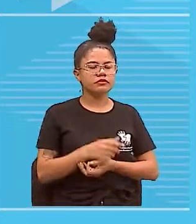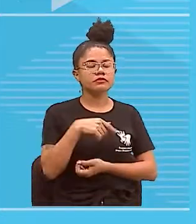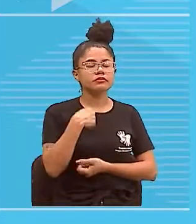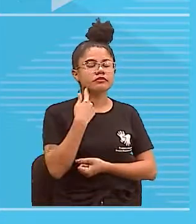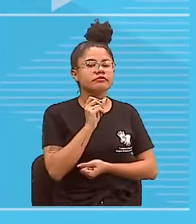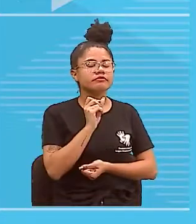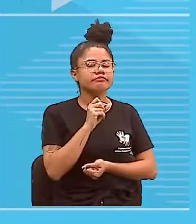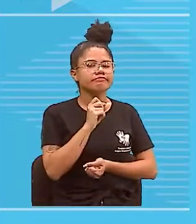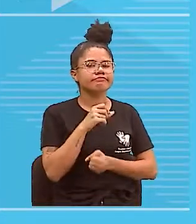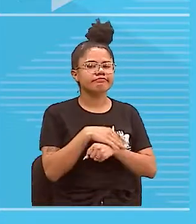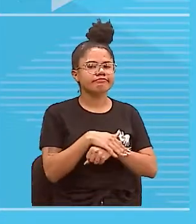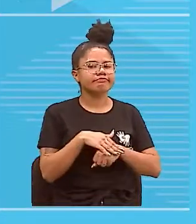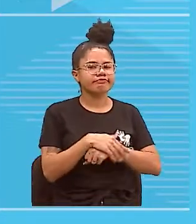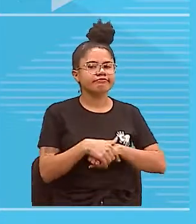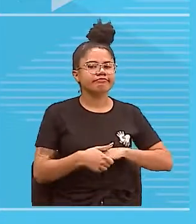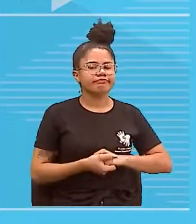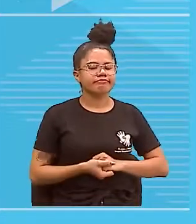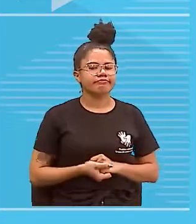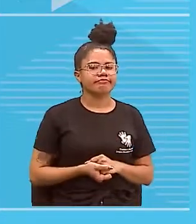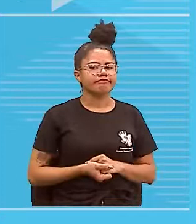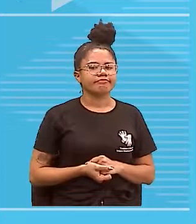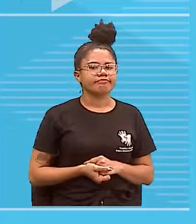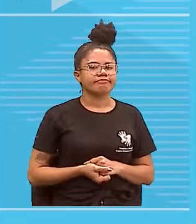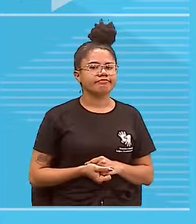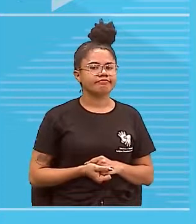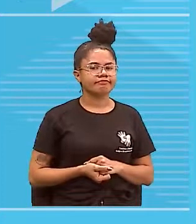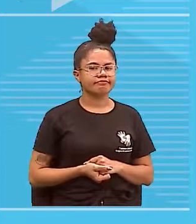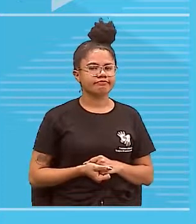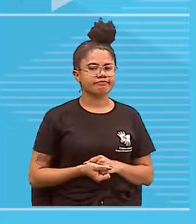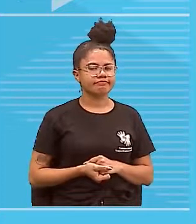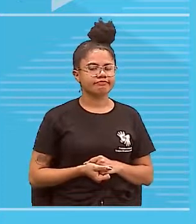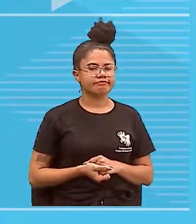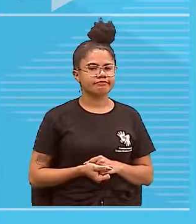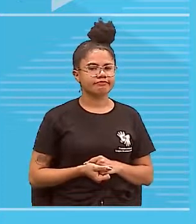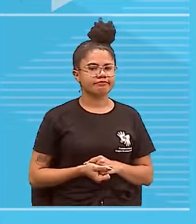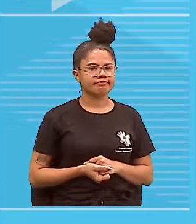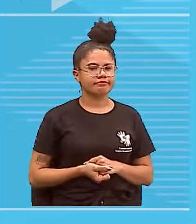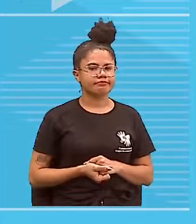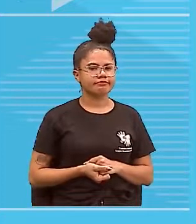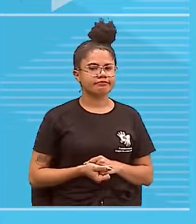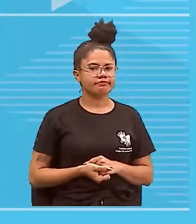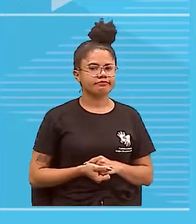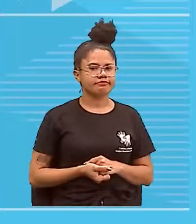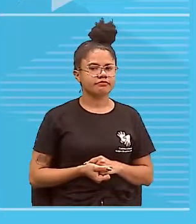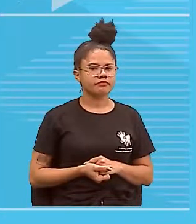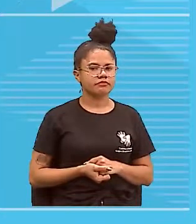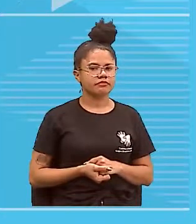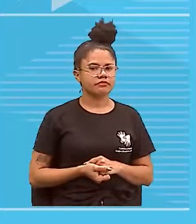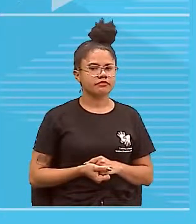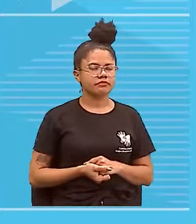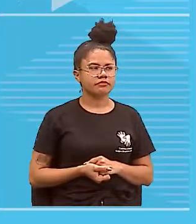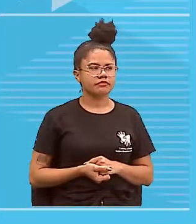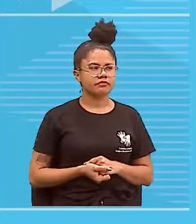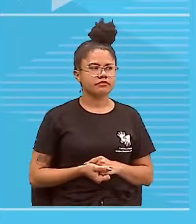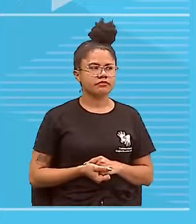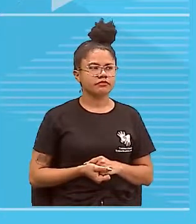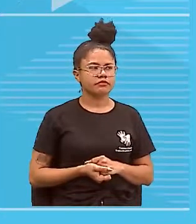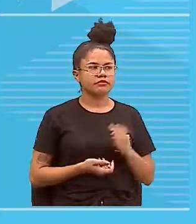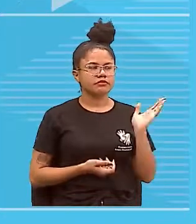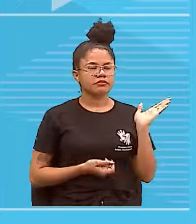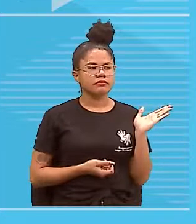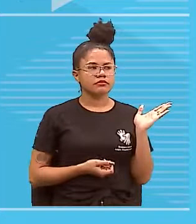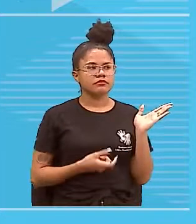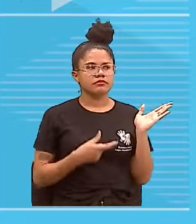se fala no imperativo eu tenho a primeira pessoa do plural o nosso outros